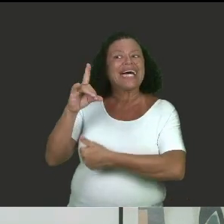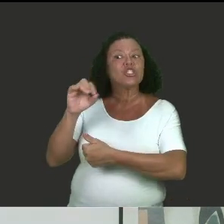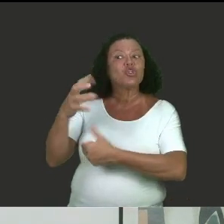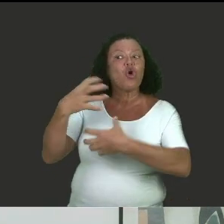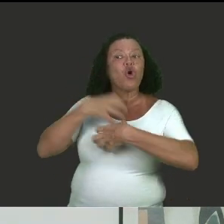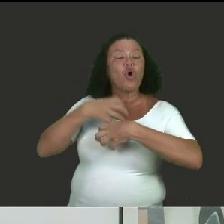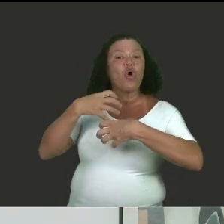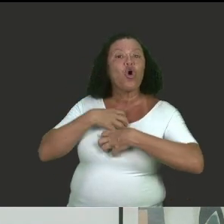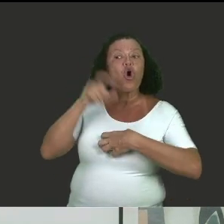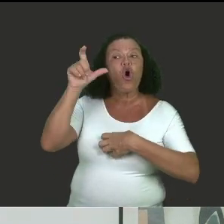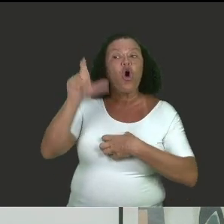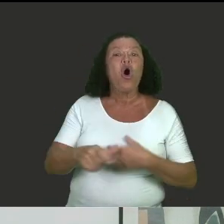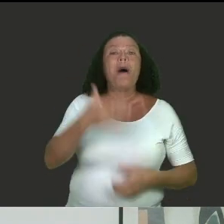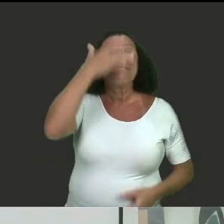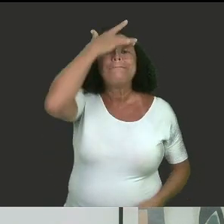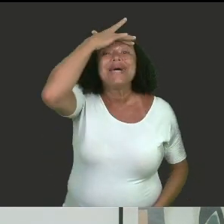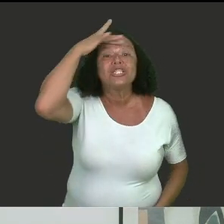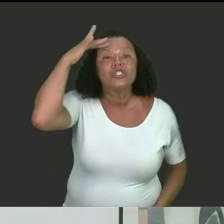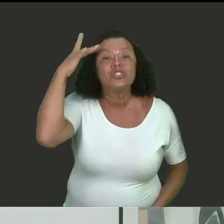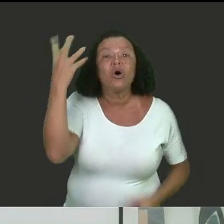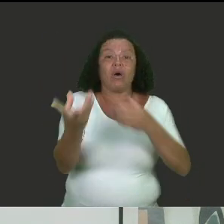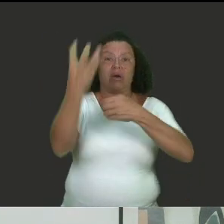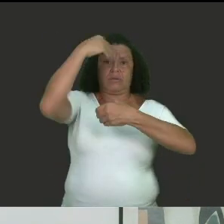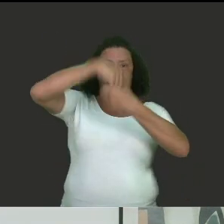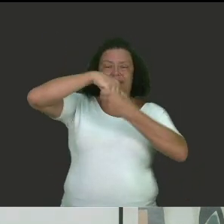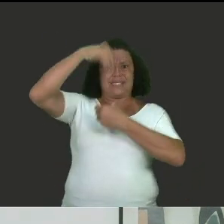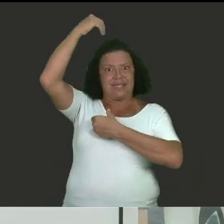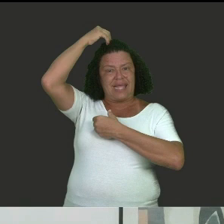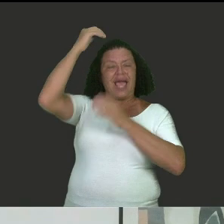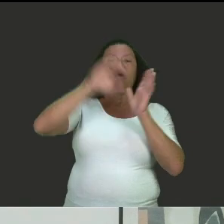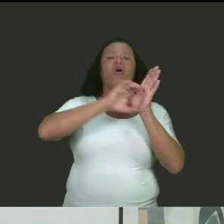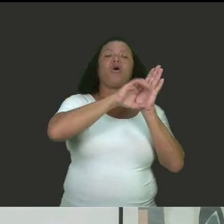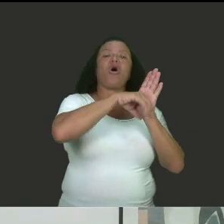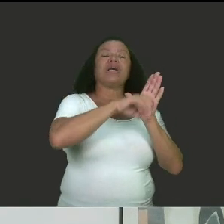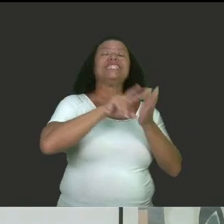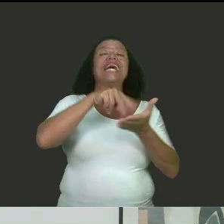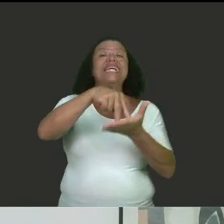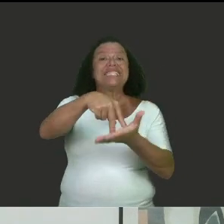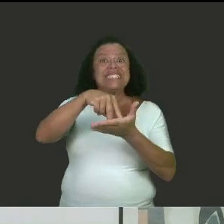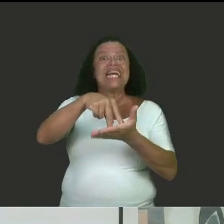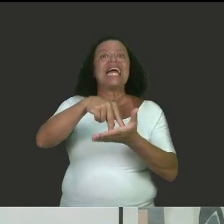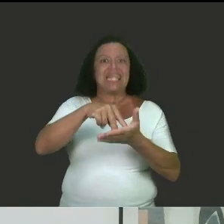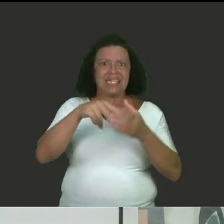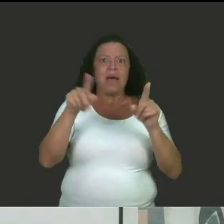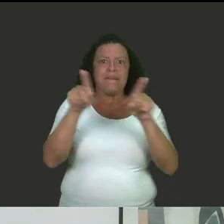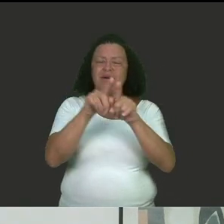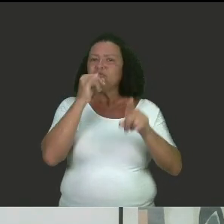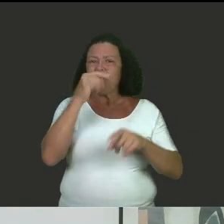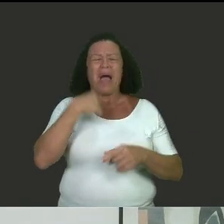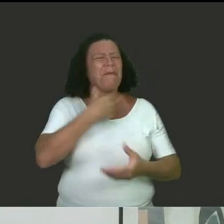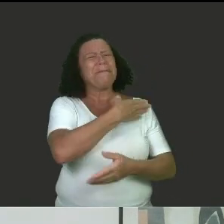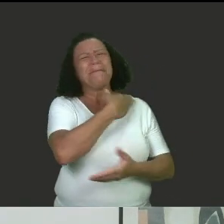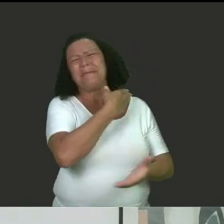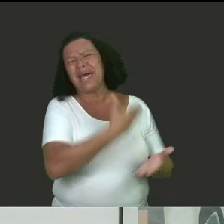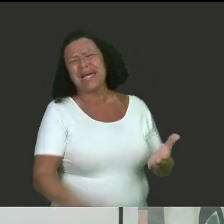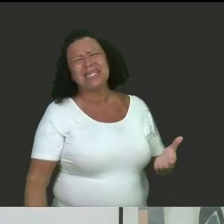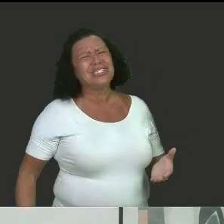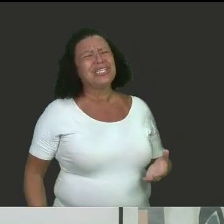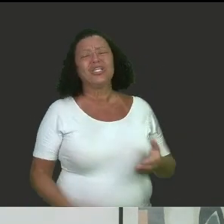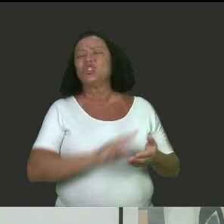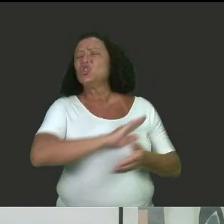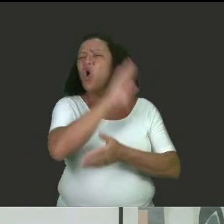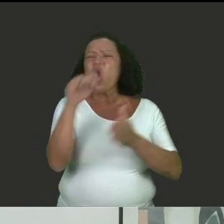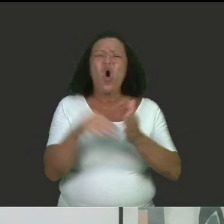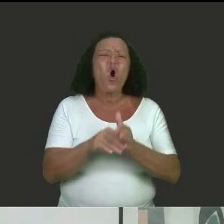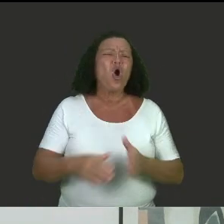Então, no Espiritismo, esse conceito de resiliência ele ganha uma amplitude muito grande. Por quê? Porque o ser humano ele